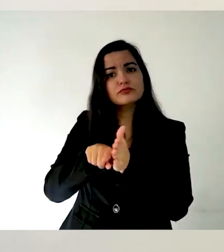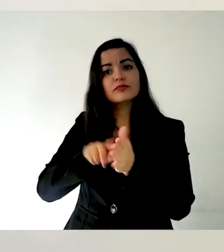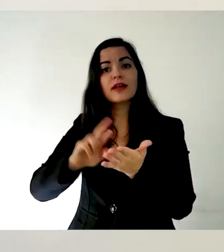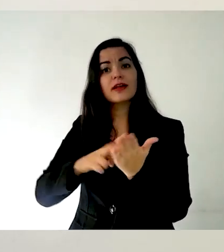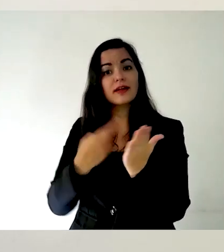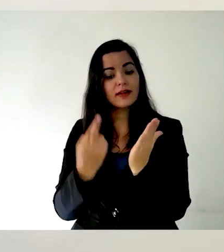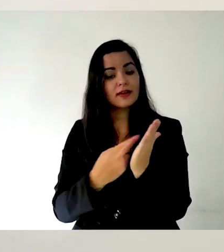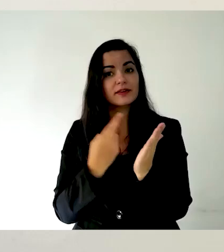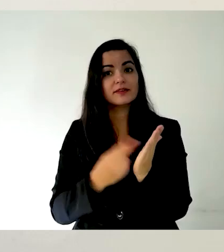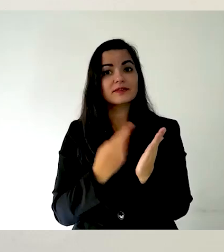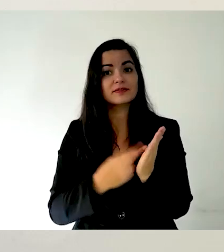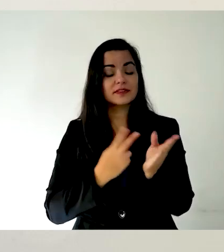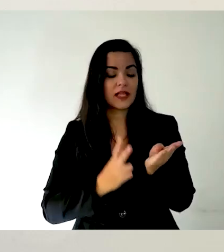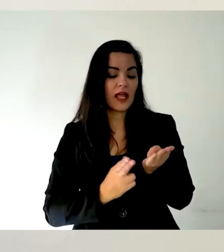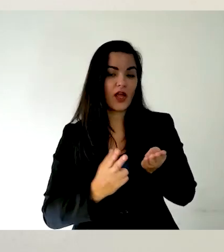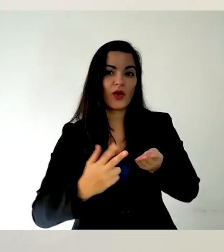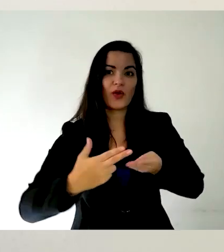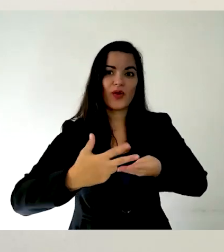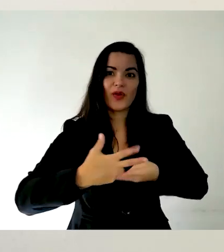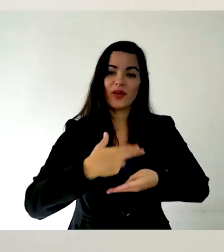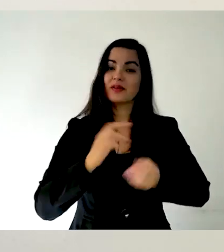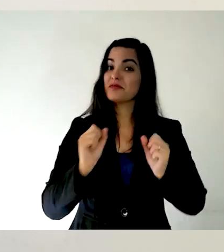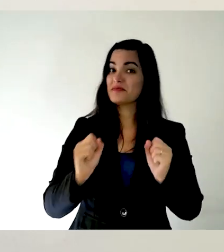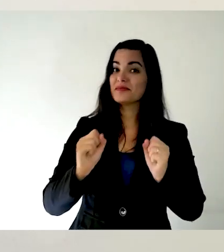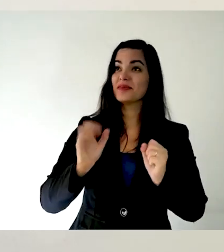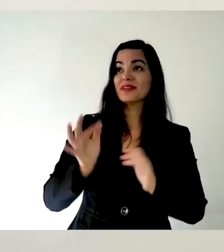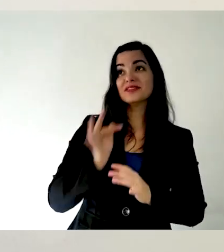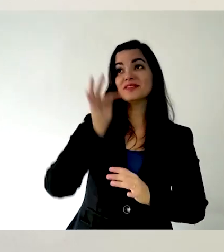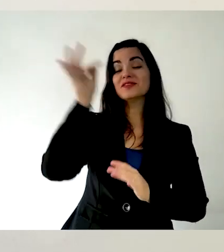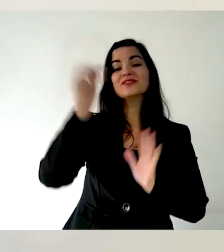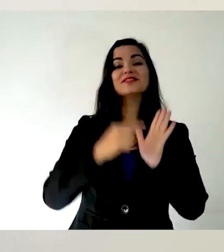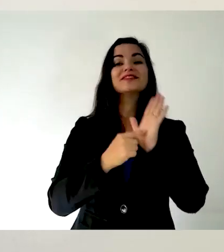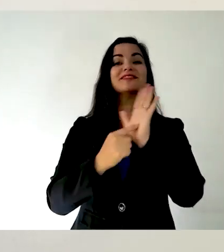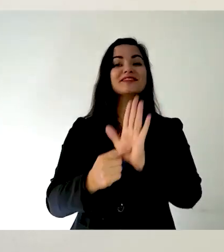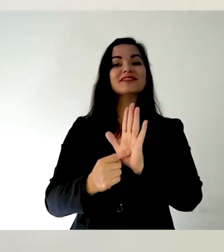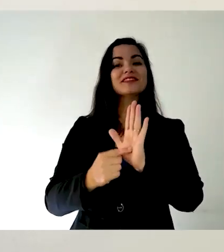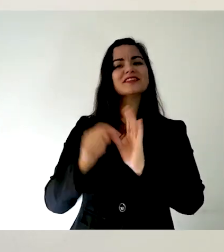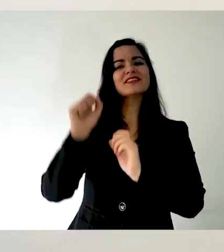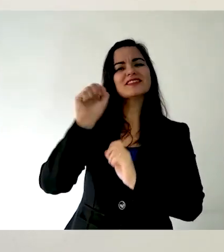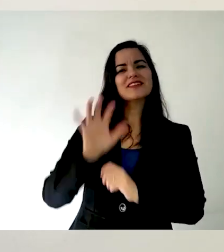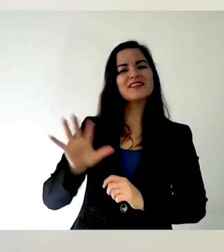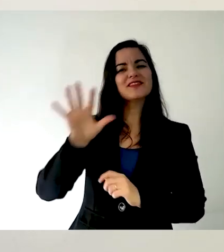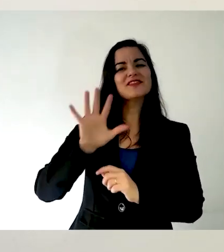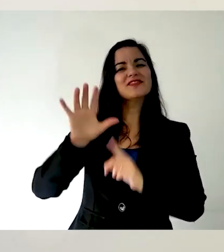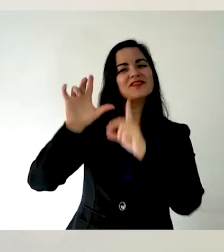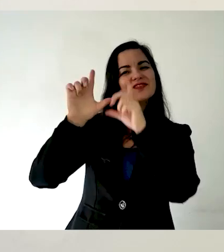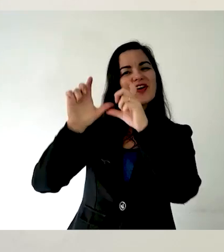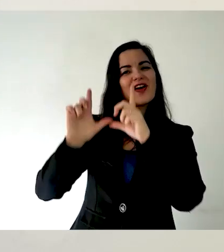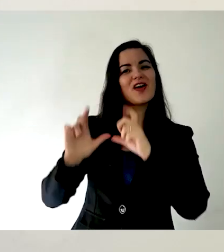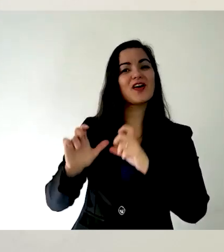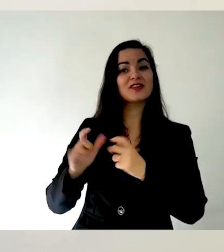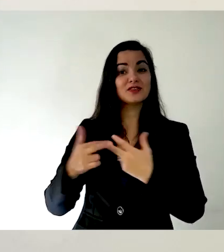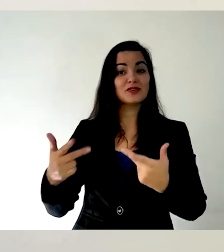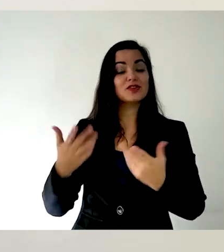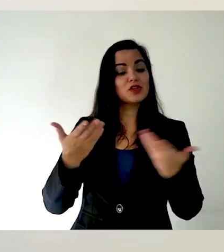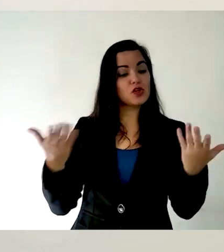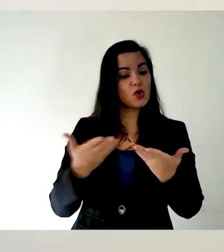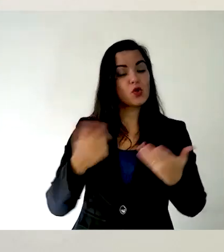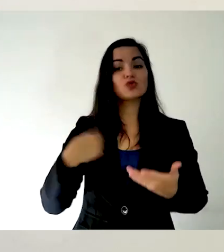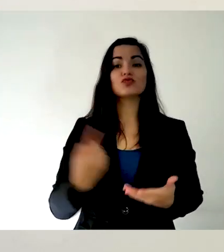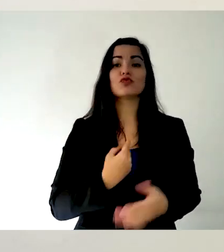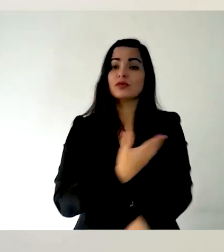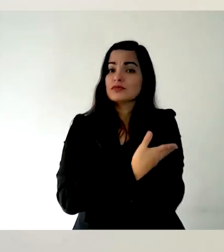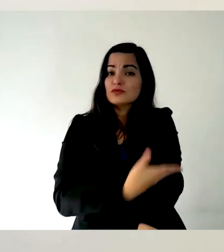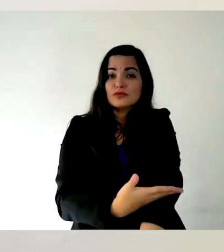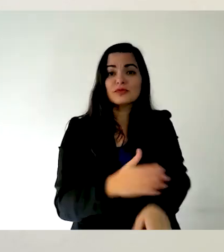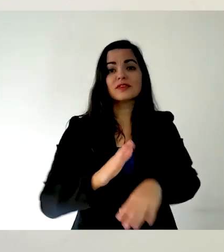revistas e fazer alguns recortes, deixando para o futuro algumas imagens de coisas que são comuns hoje no nosso dia a